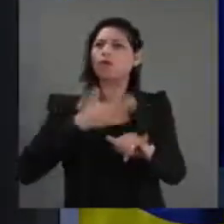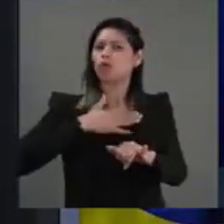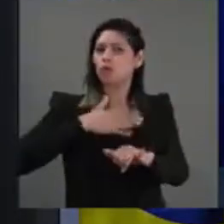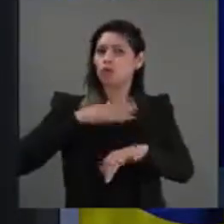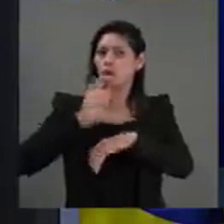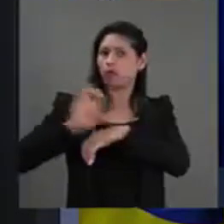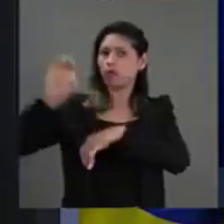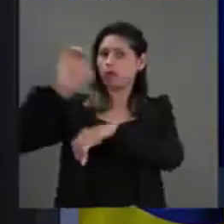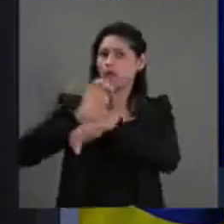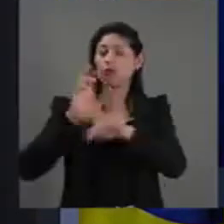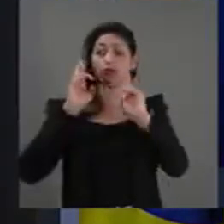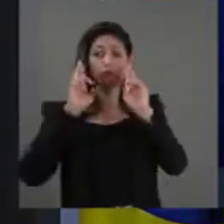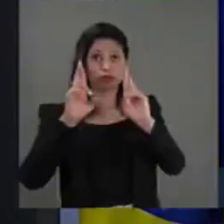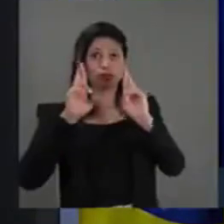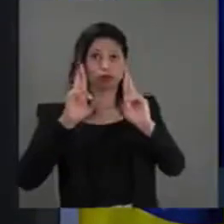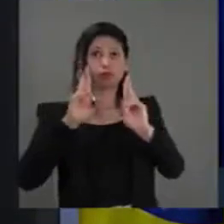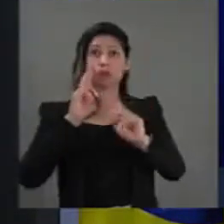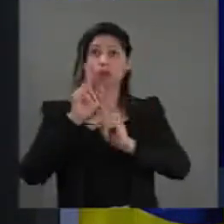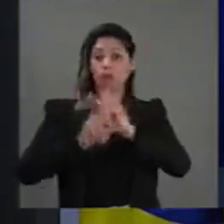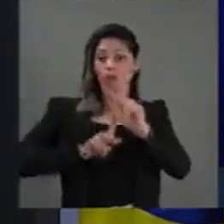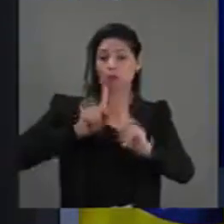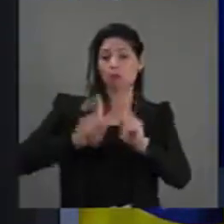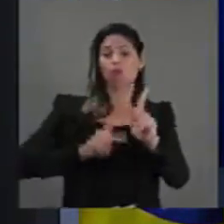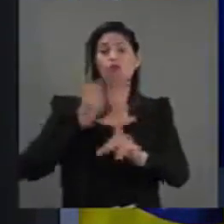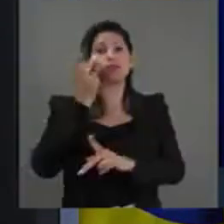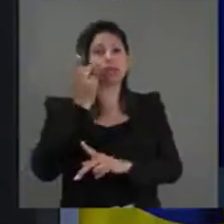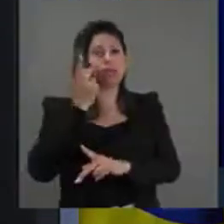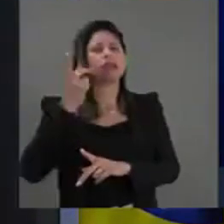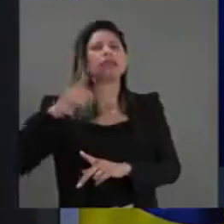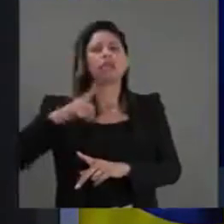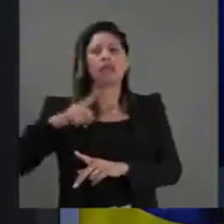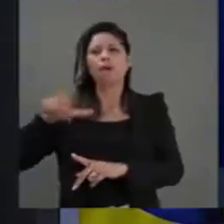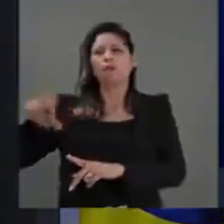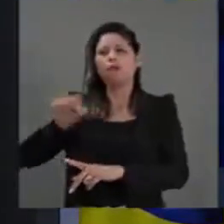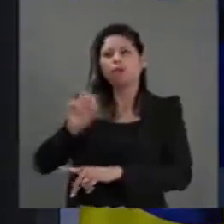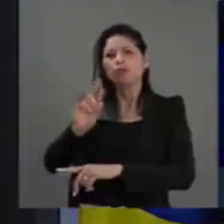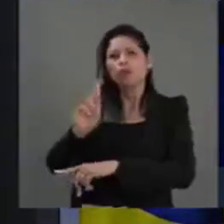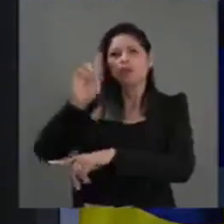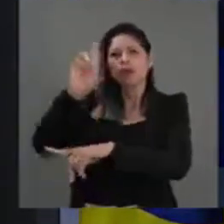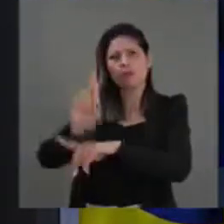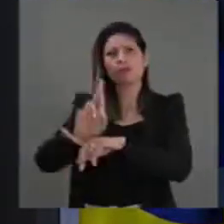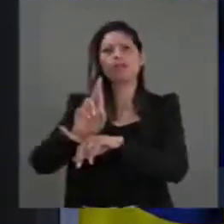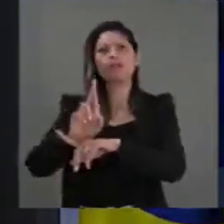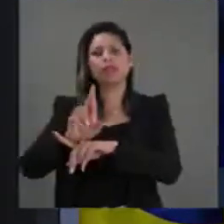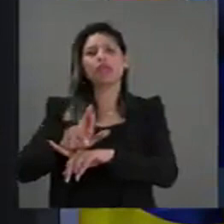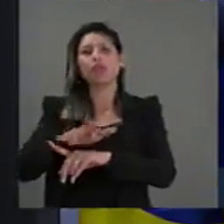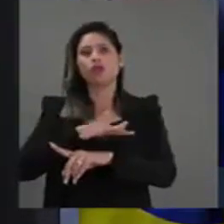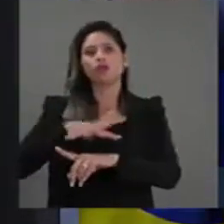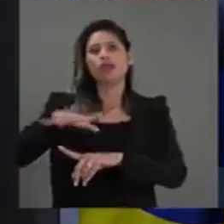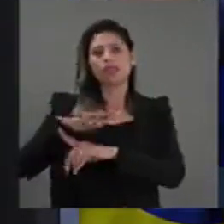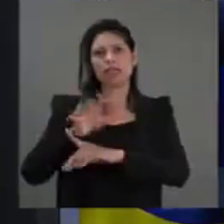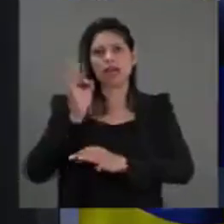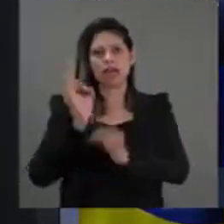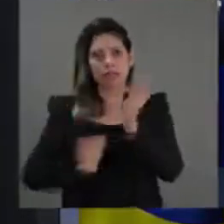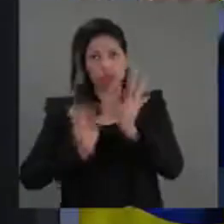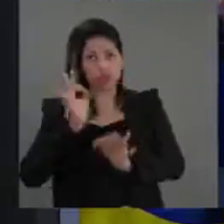libertário como o povo do Ceará tenha representantes nas esferas de